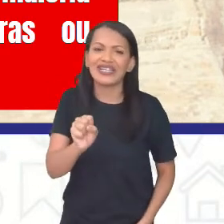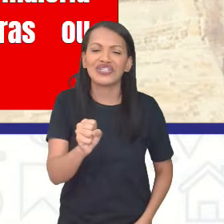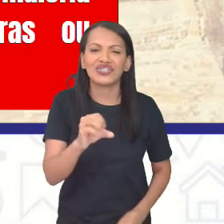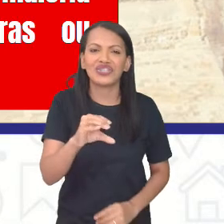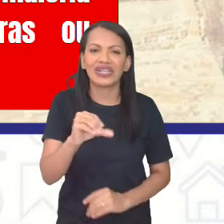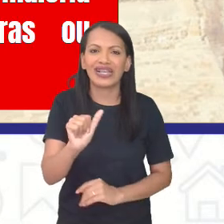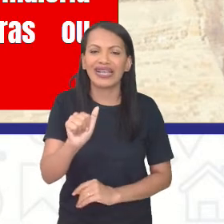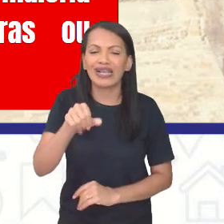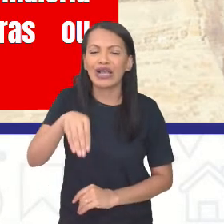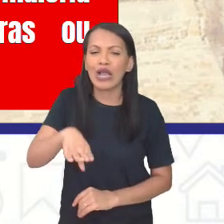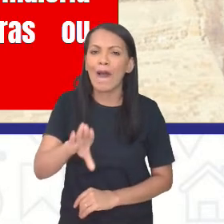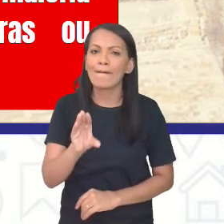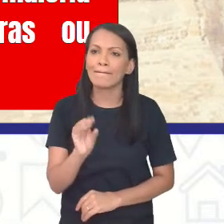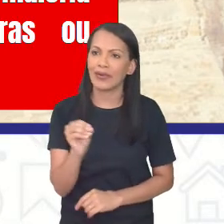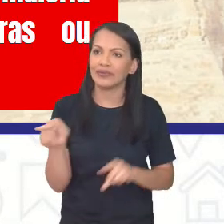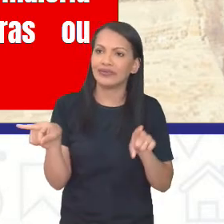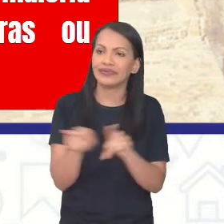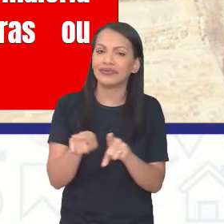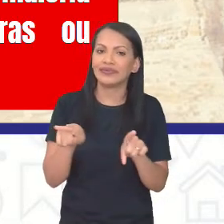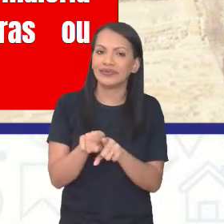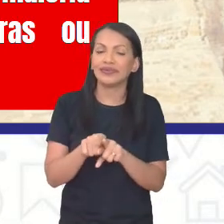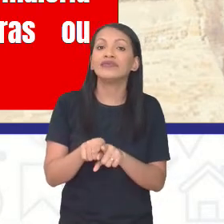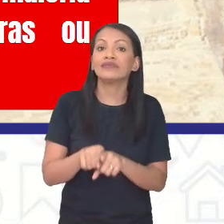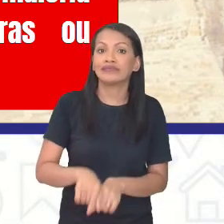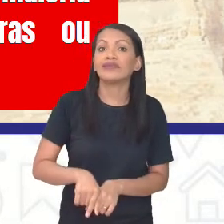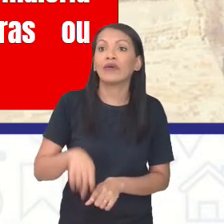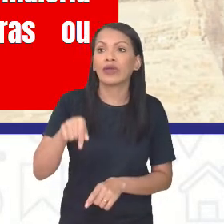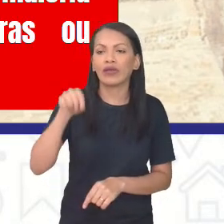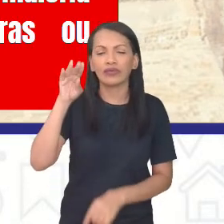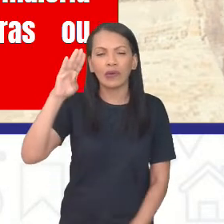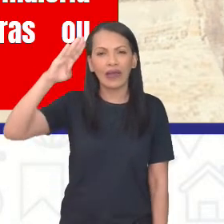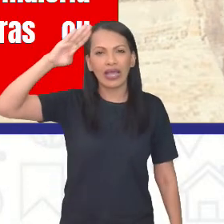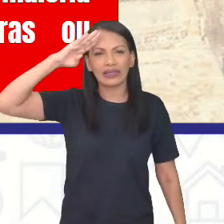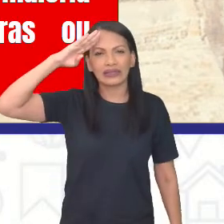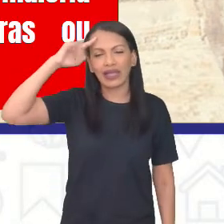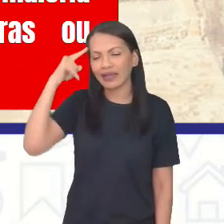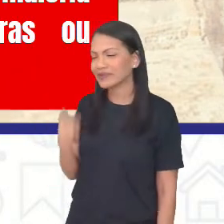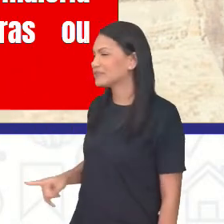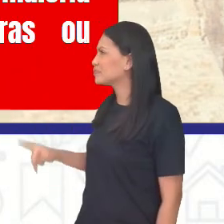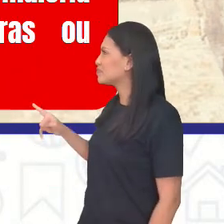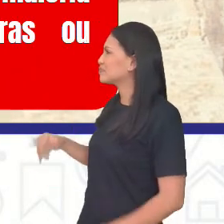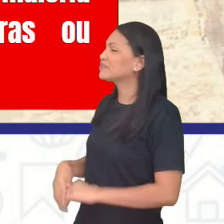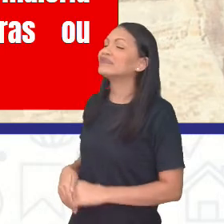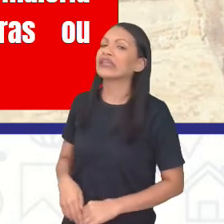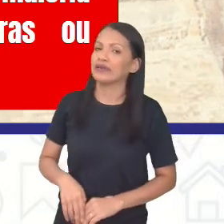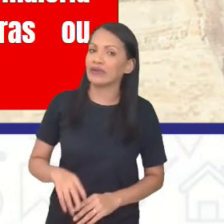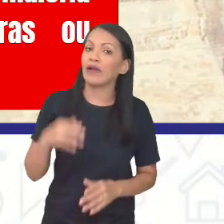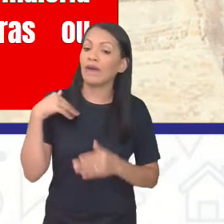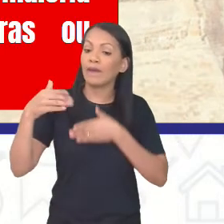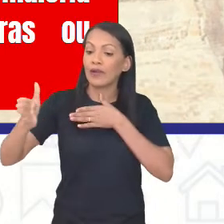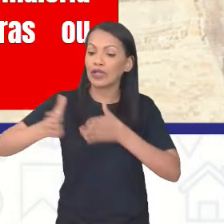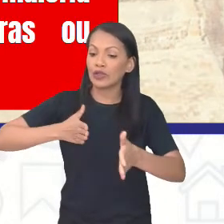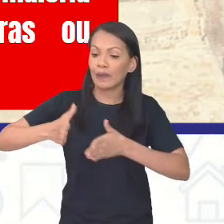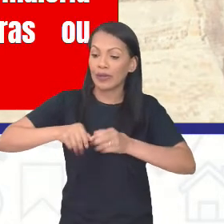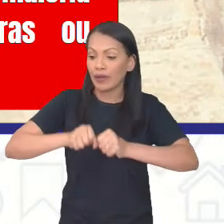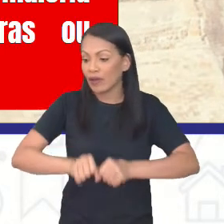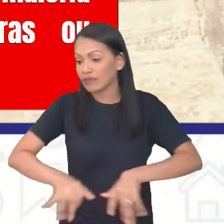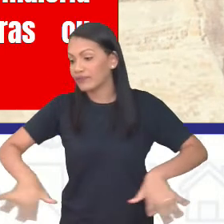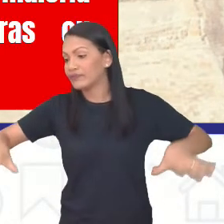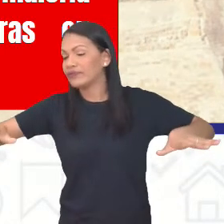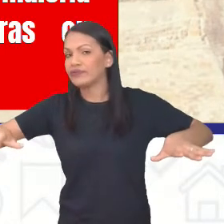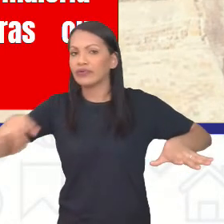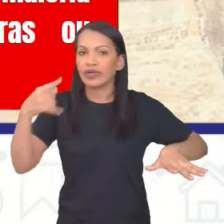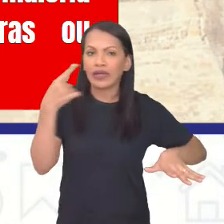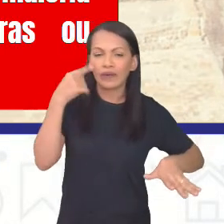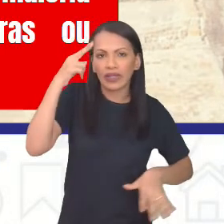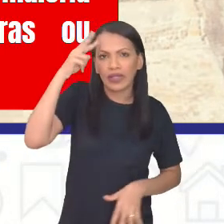E os militares, né, o exército ele vai se fortalecer a partir dos períodos de expansão.